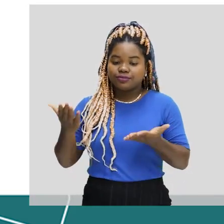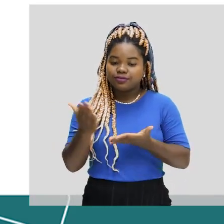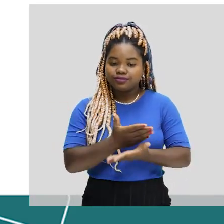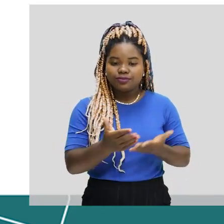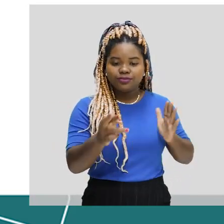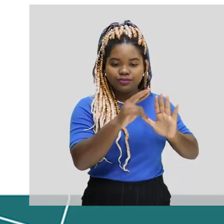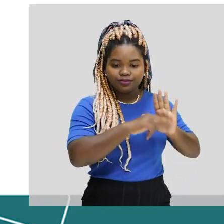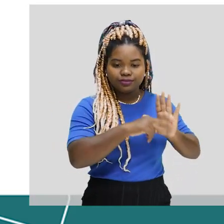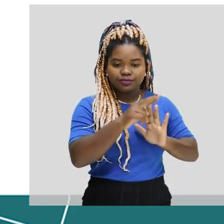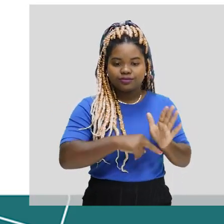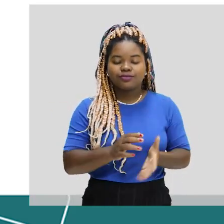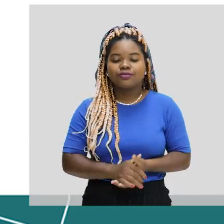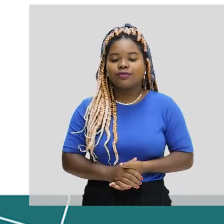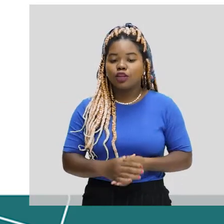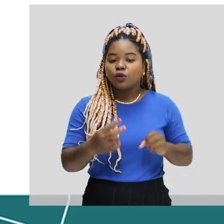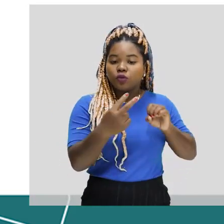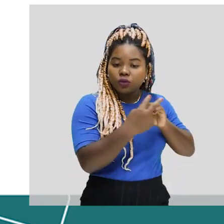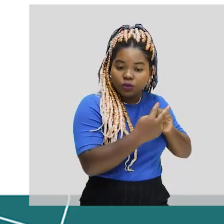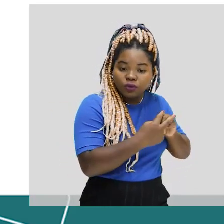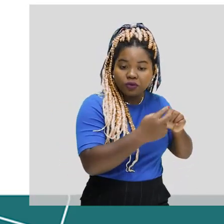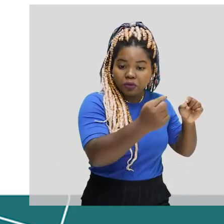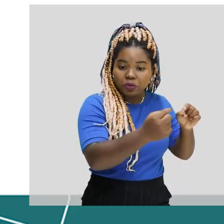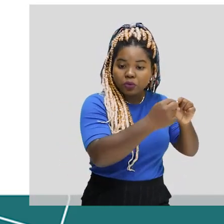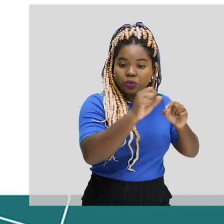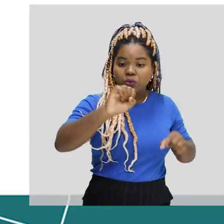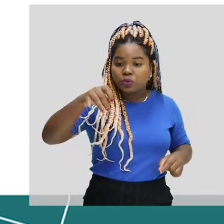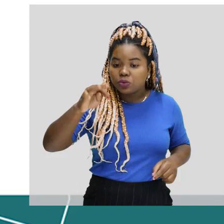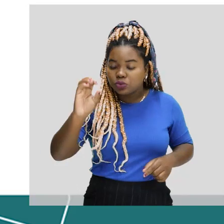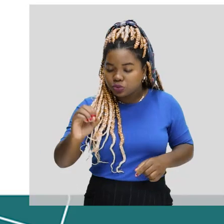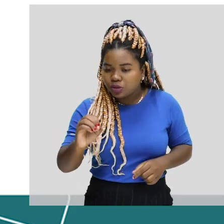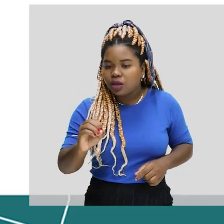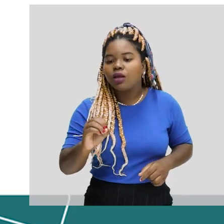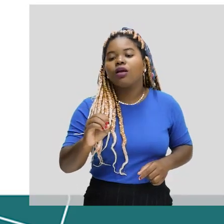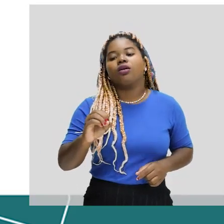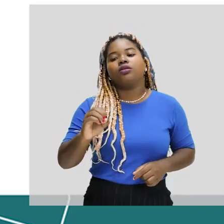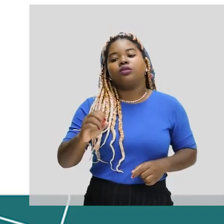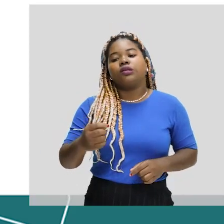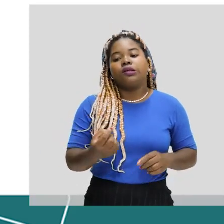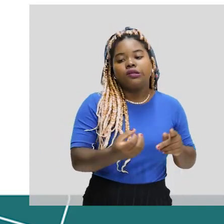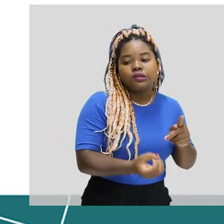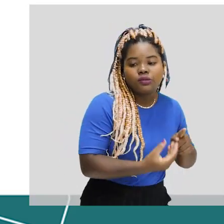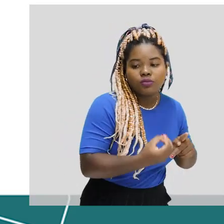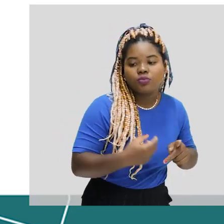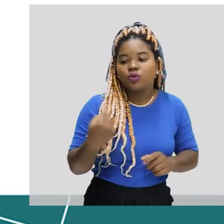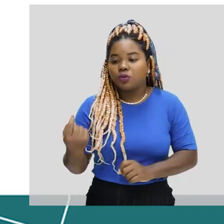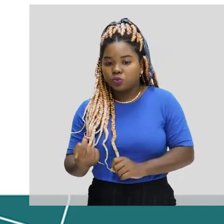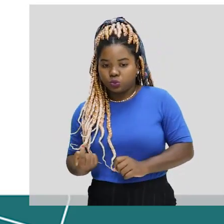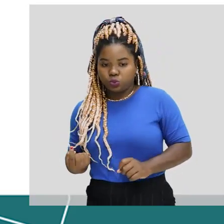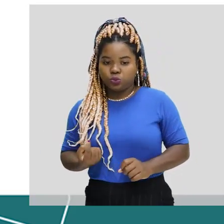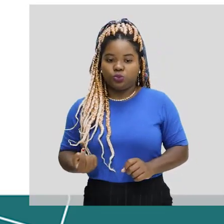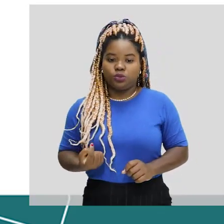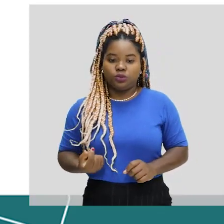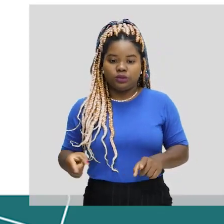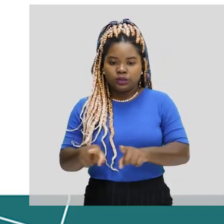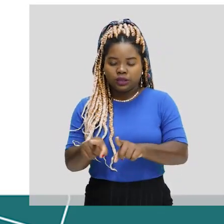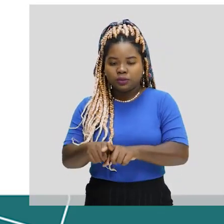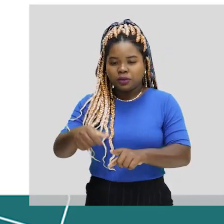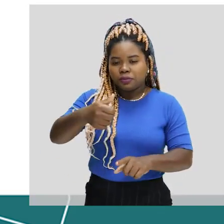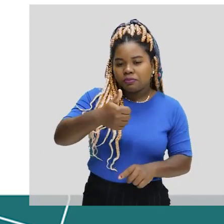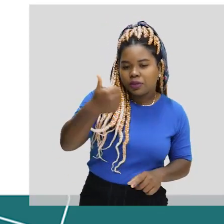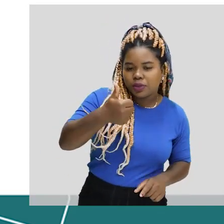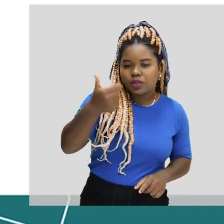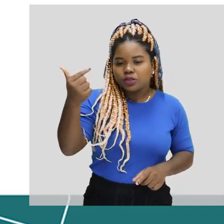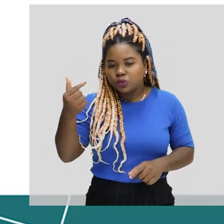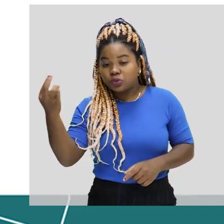regras. O verbo concordará com o sujeito em número, ou seja, singular e plural, e pessoa, primeira,